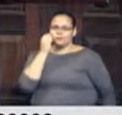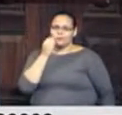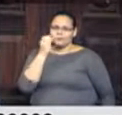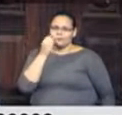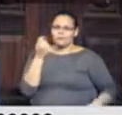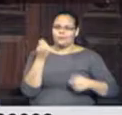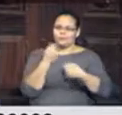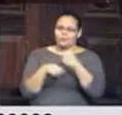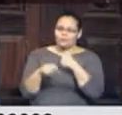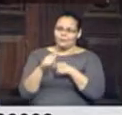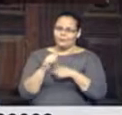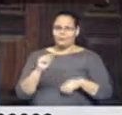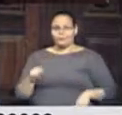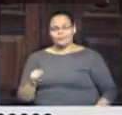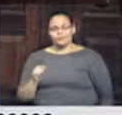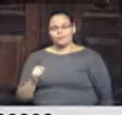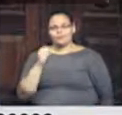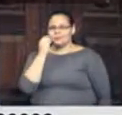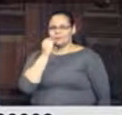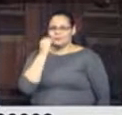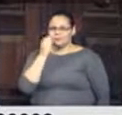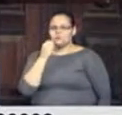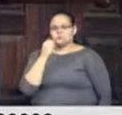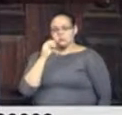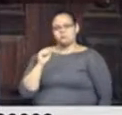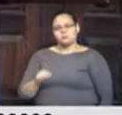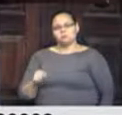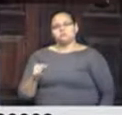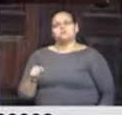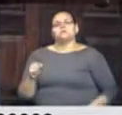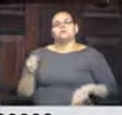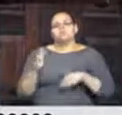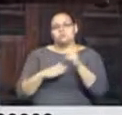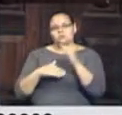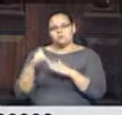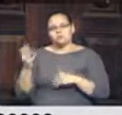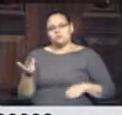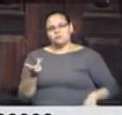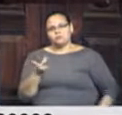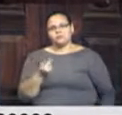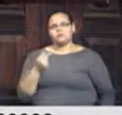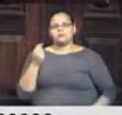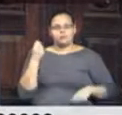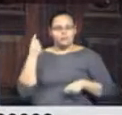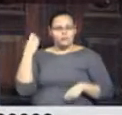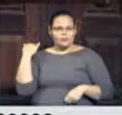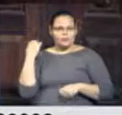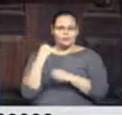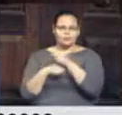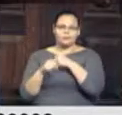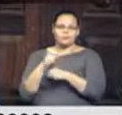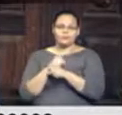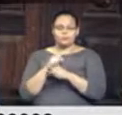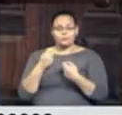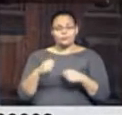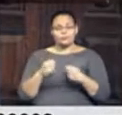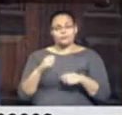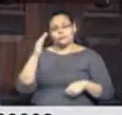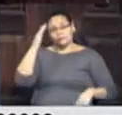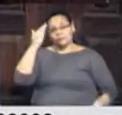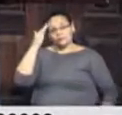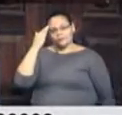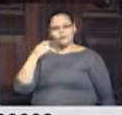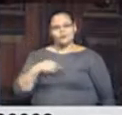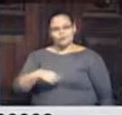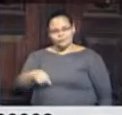gestão, um secretário competente na gestão por onde passou, mas que precisa compreender que a gestão